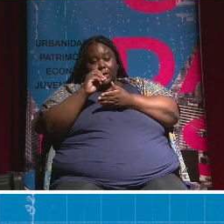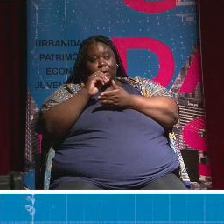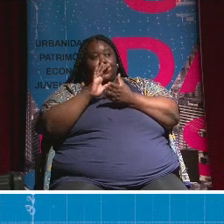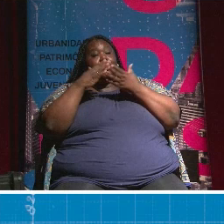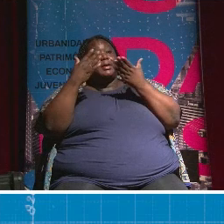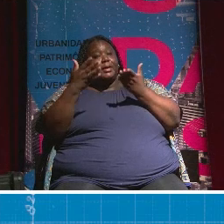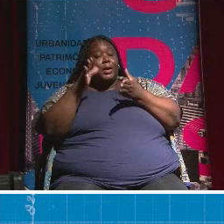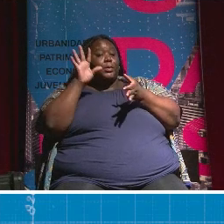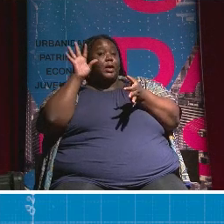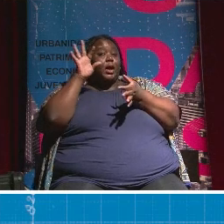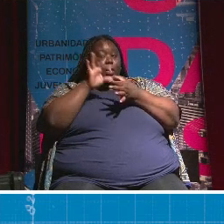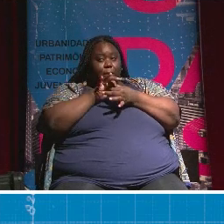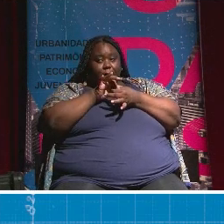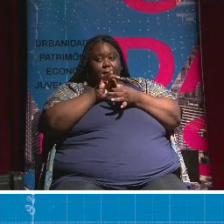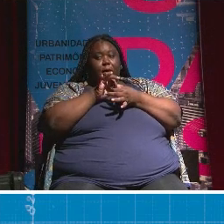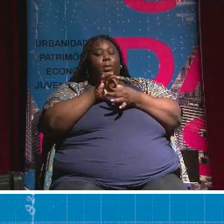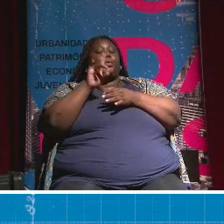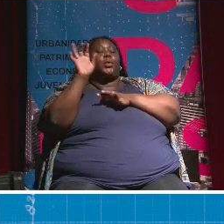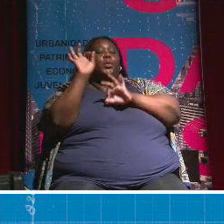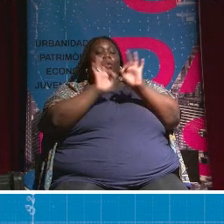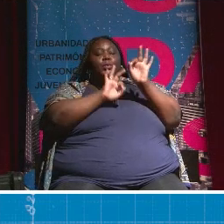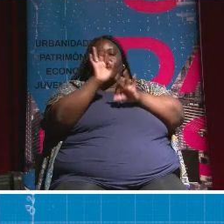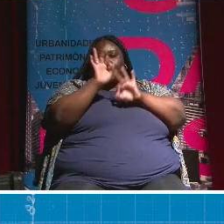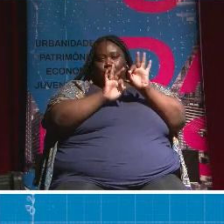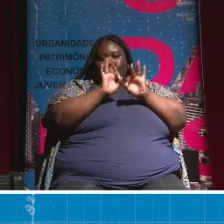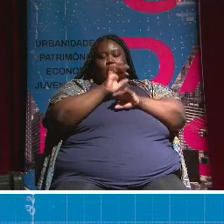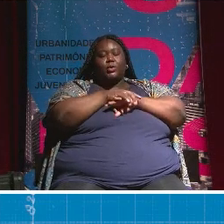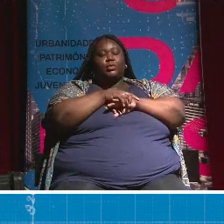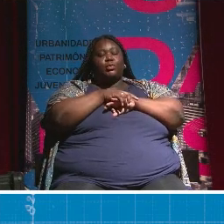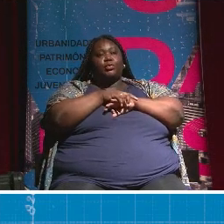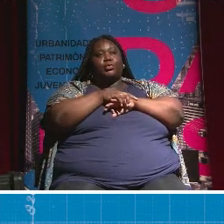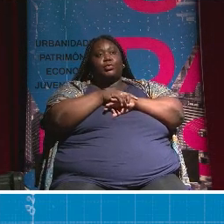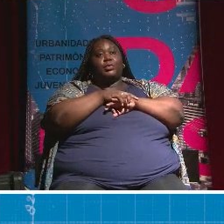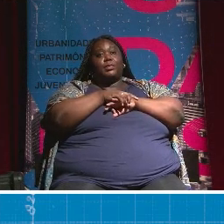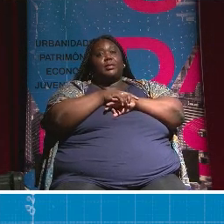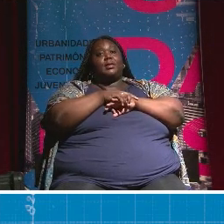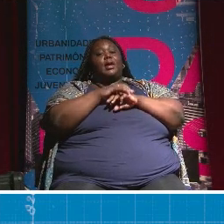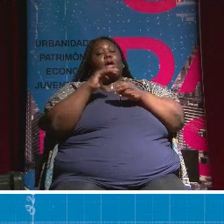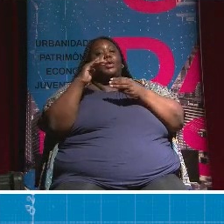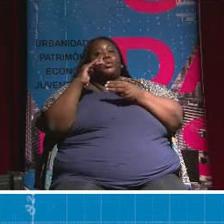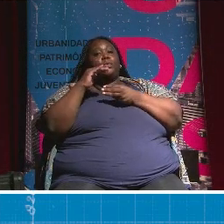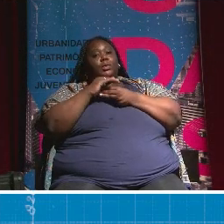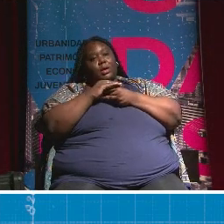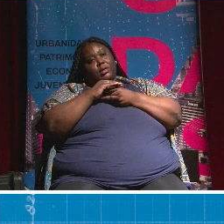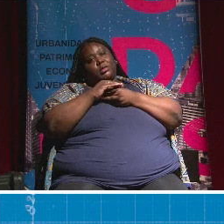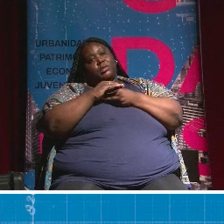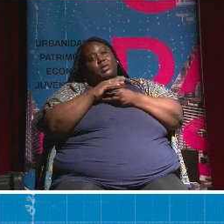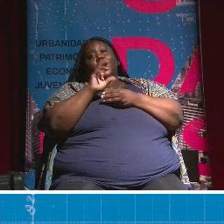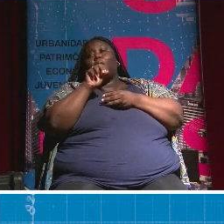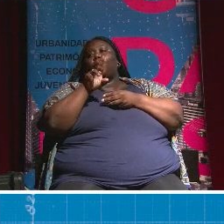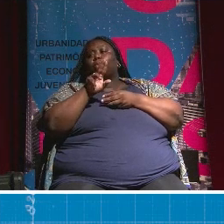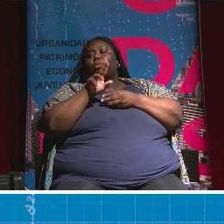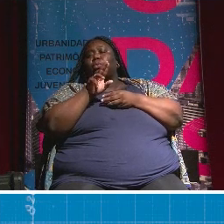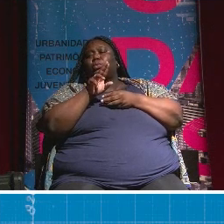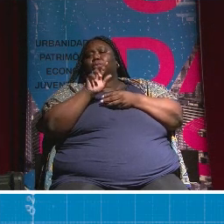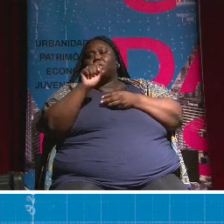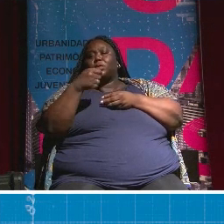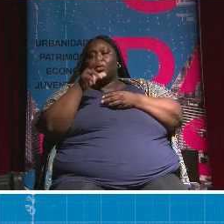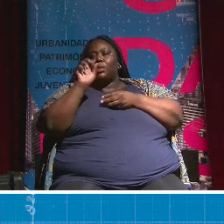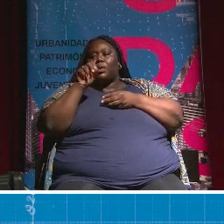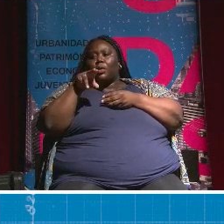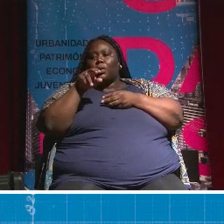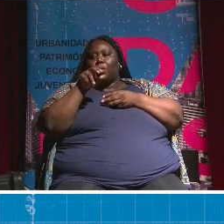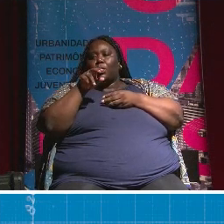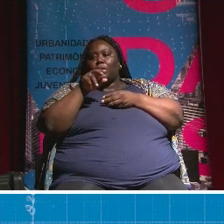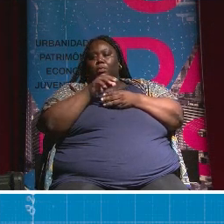Nessa conexão, os projetos das Nações Unidas, da Unesco, eles sempre buscam trabalhar um princípio que